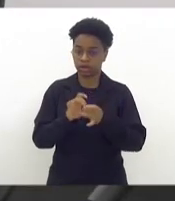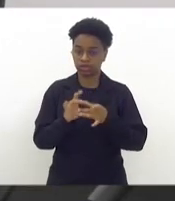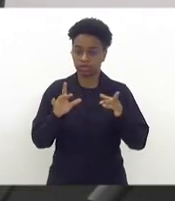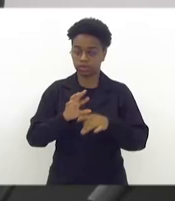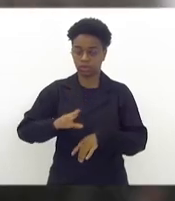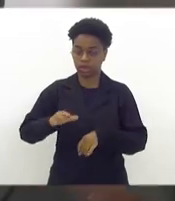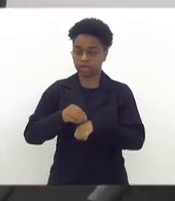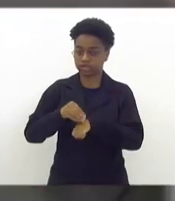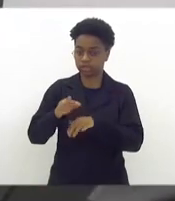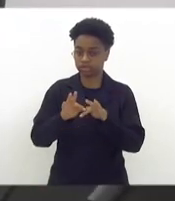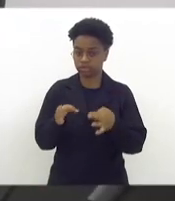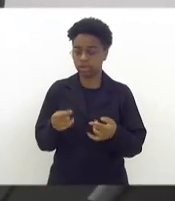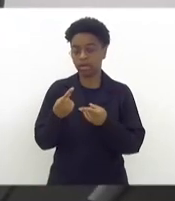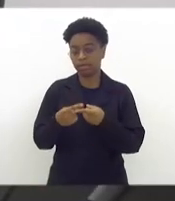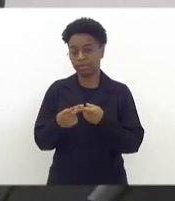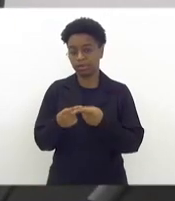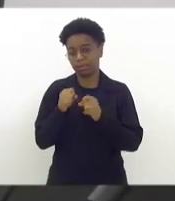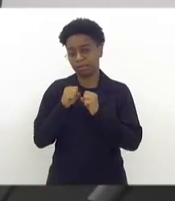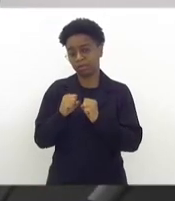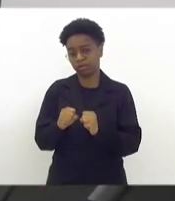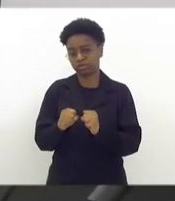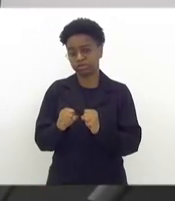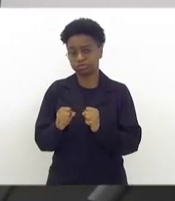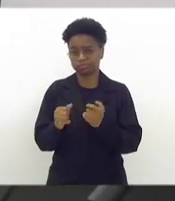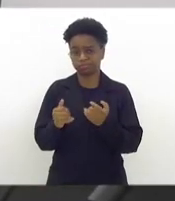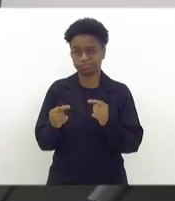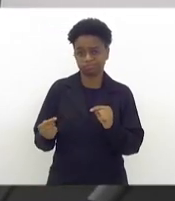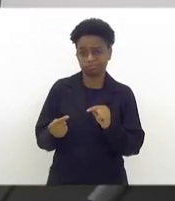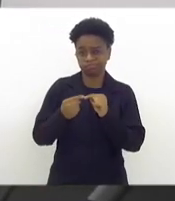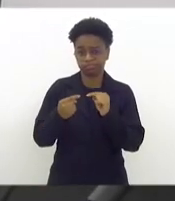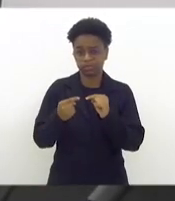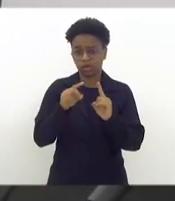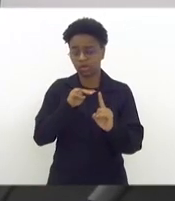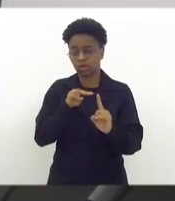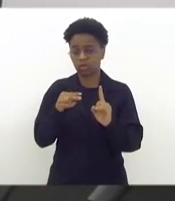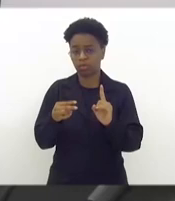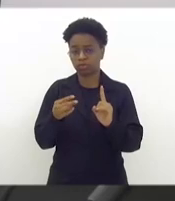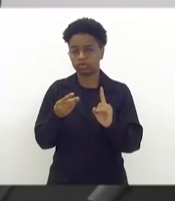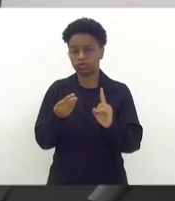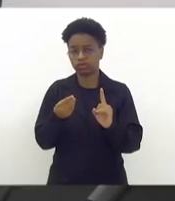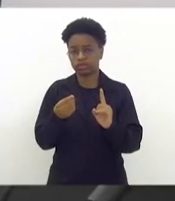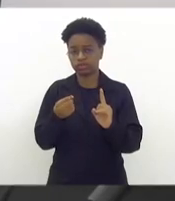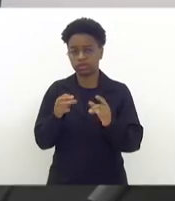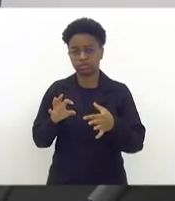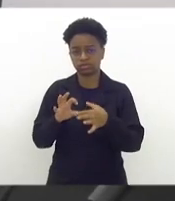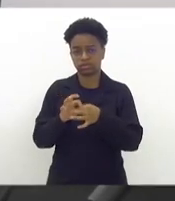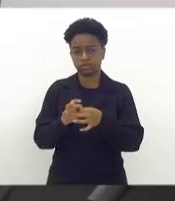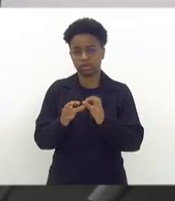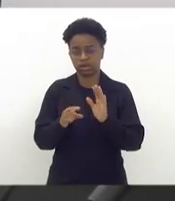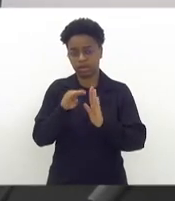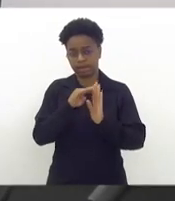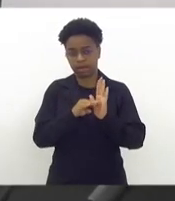indicação, porque poderia fazer o mesmo sentido, sob o ponto de vista de filiar-me à pauta.